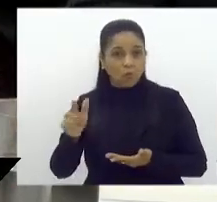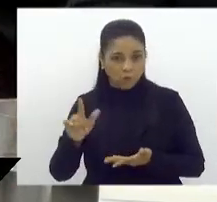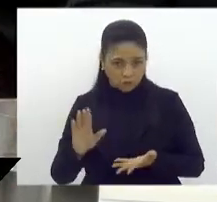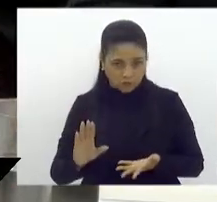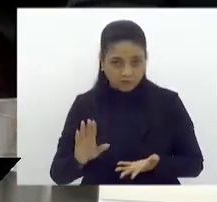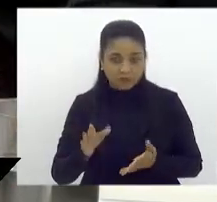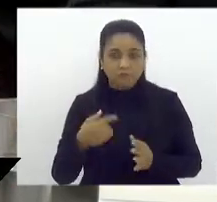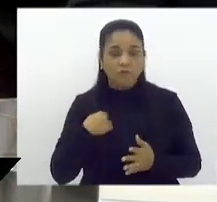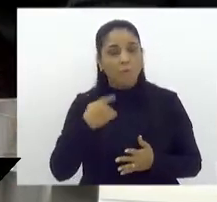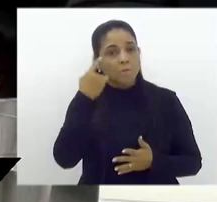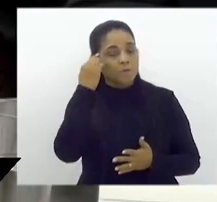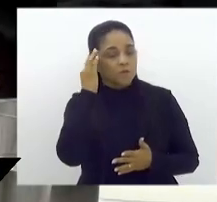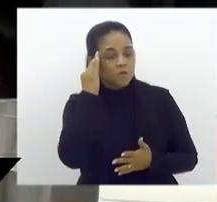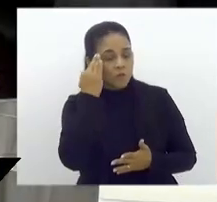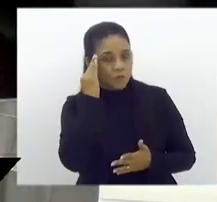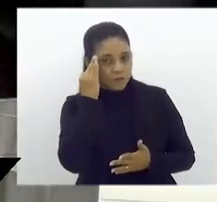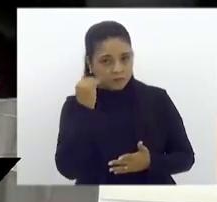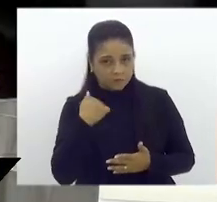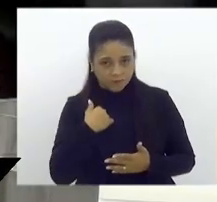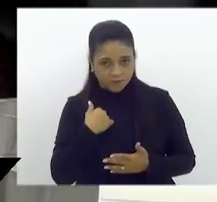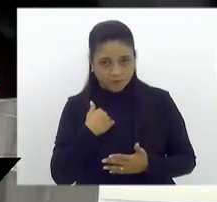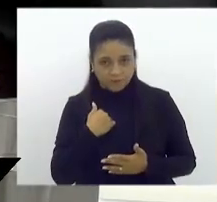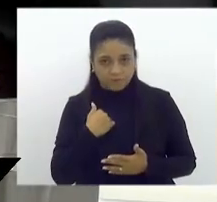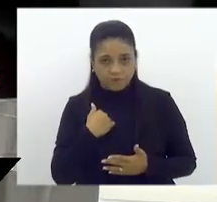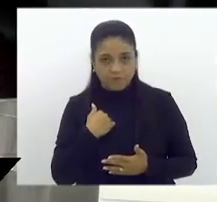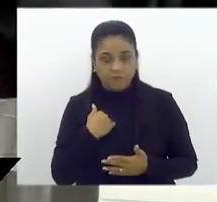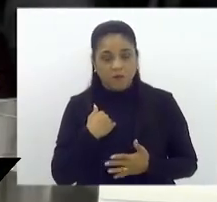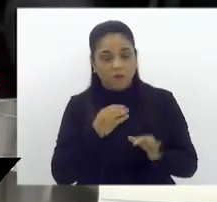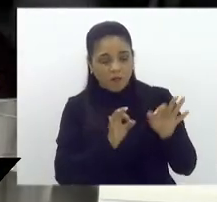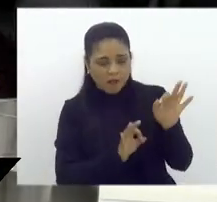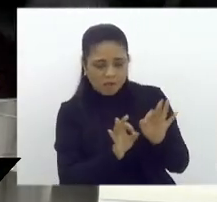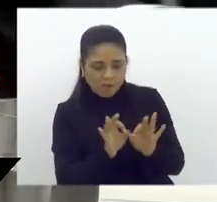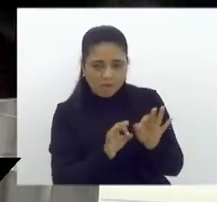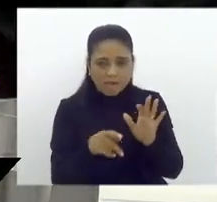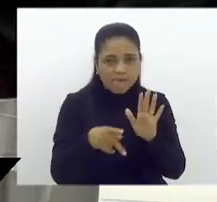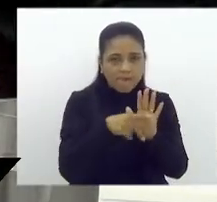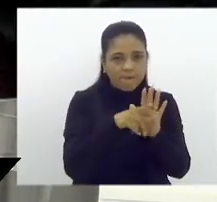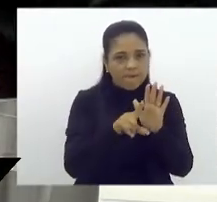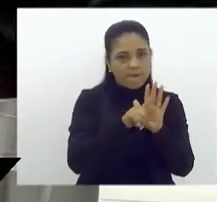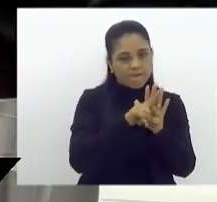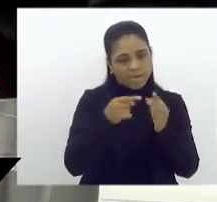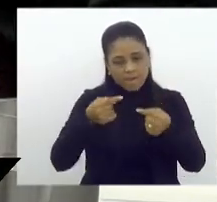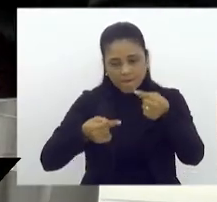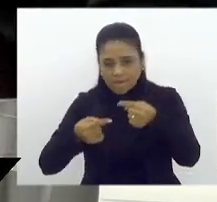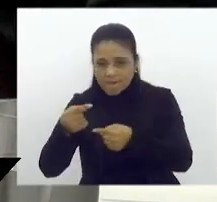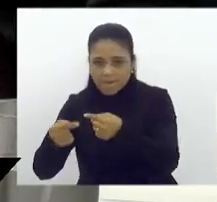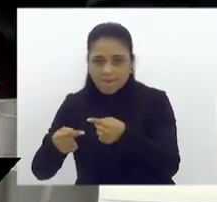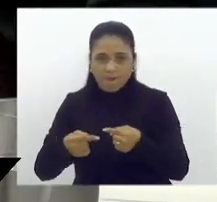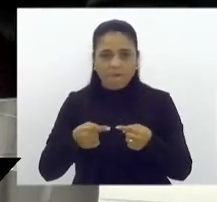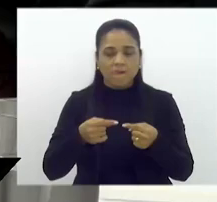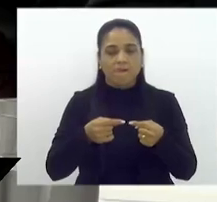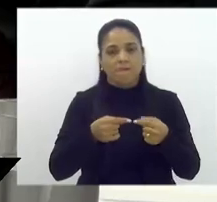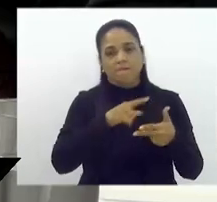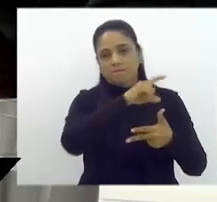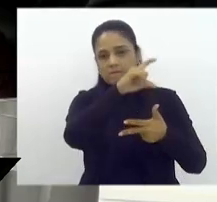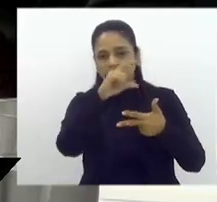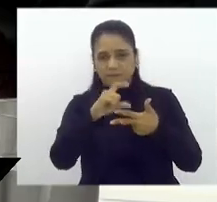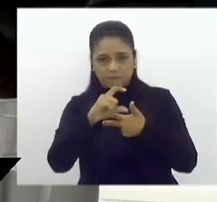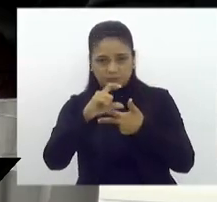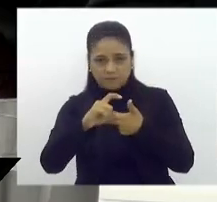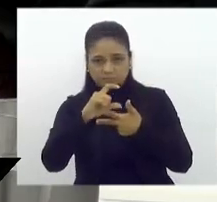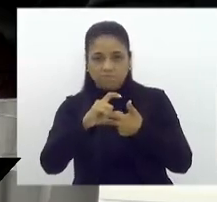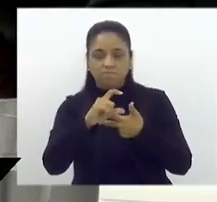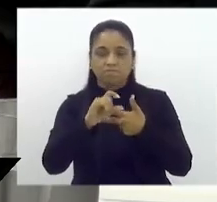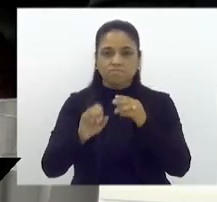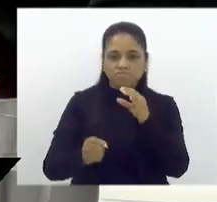Qual é a minha compreensão, né? A gente, quando elabora um projeto que dialoga direto com o Poder Executivo e que a gente, de alguma